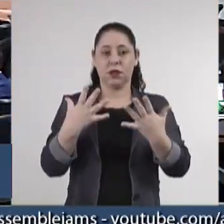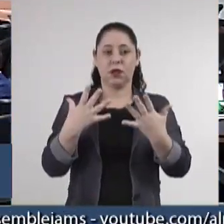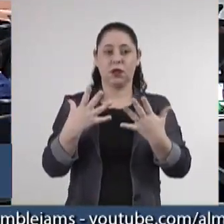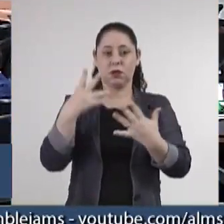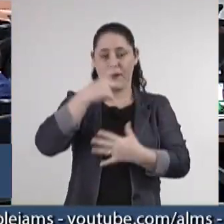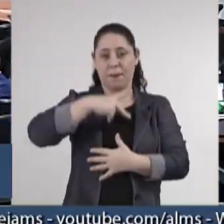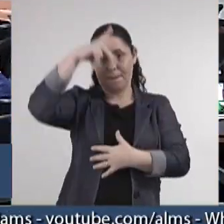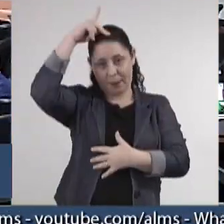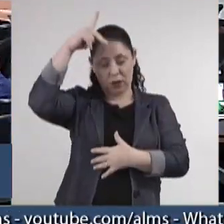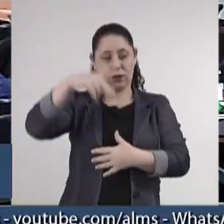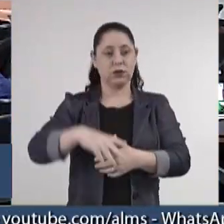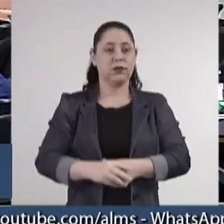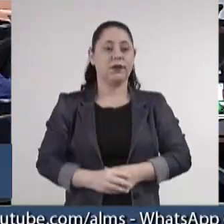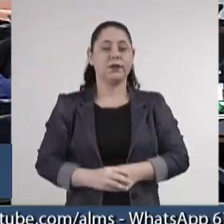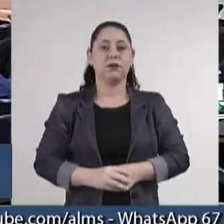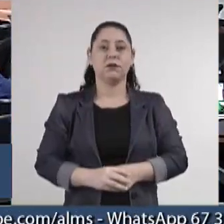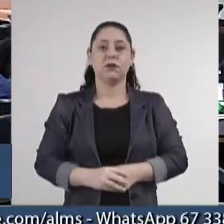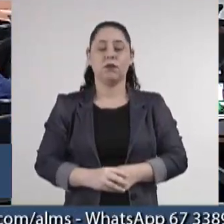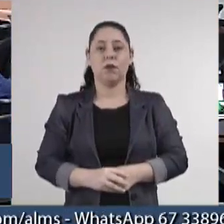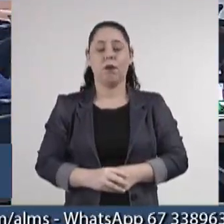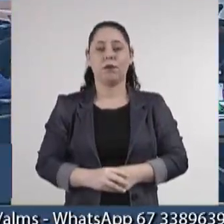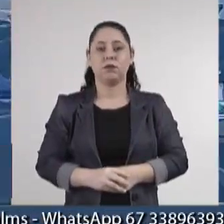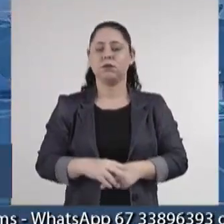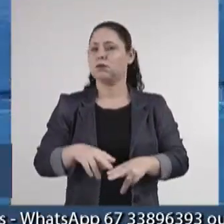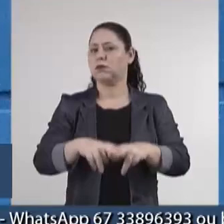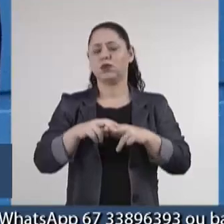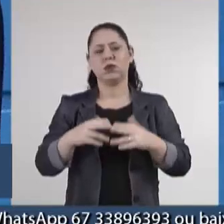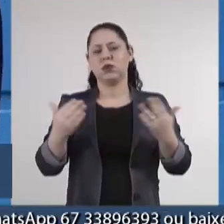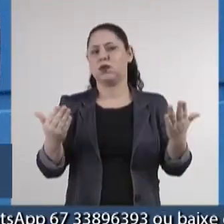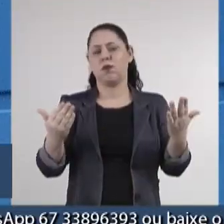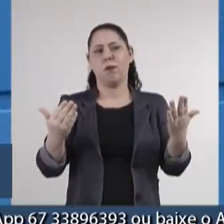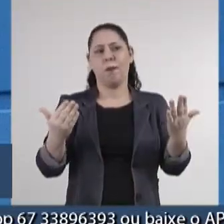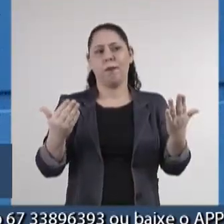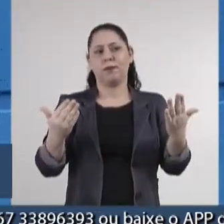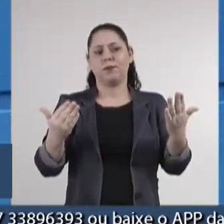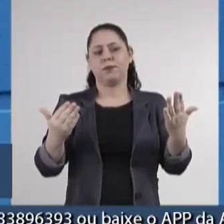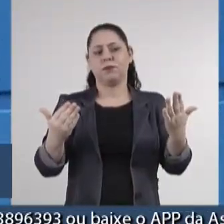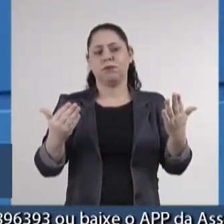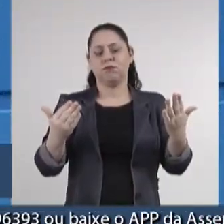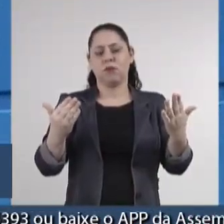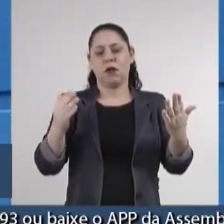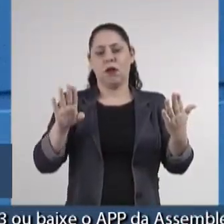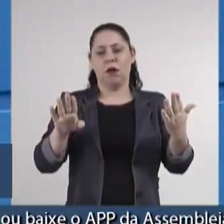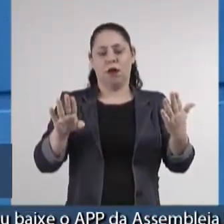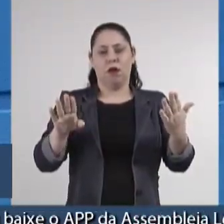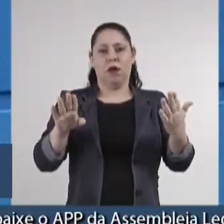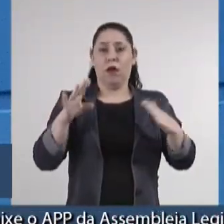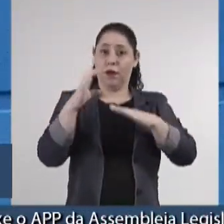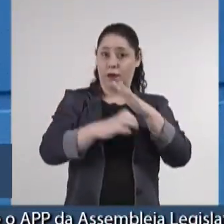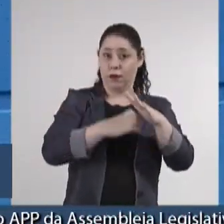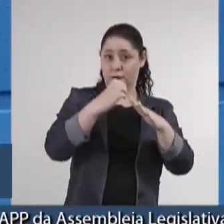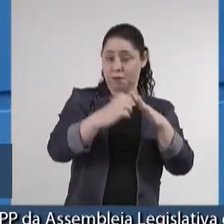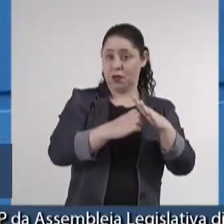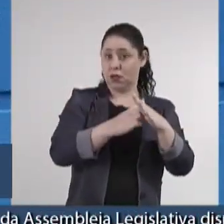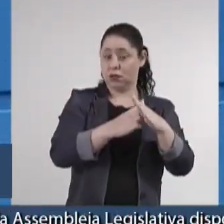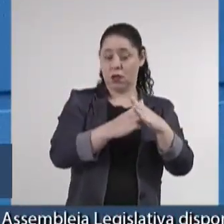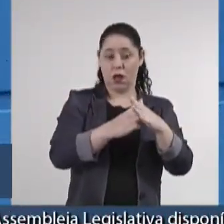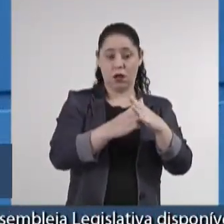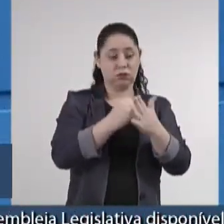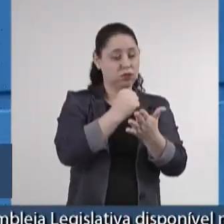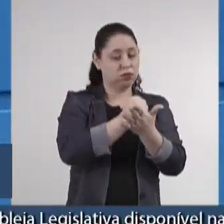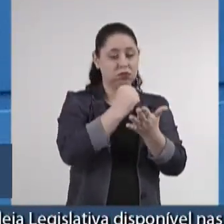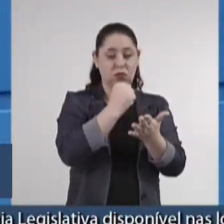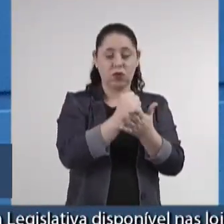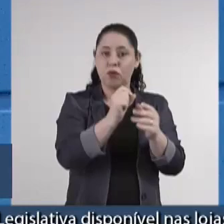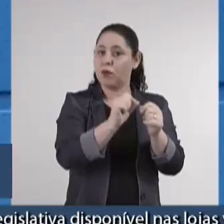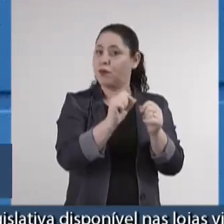deputado Paulo Correia. Então, a empresa, ela não cumprindo,